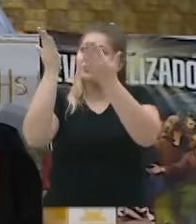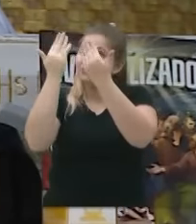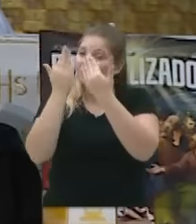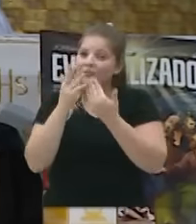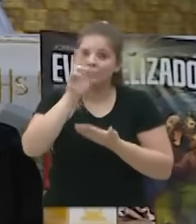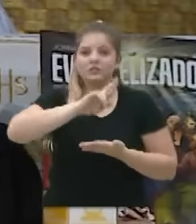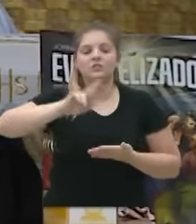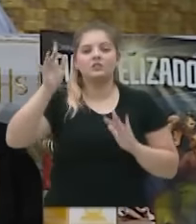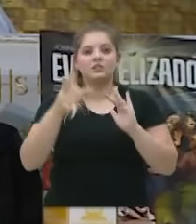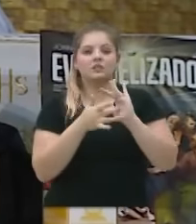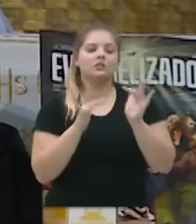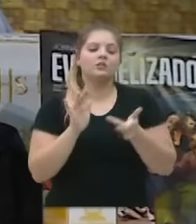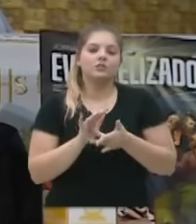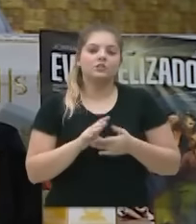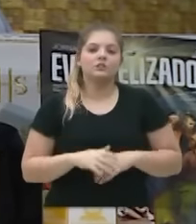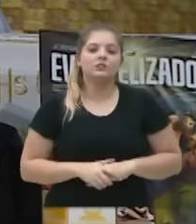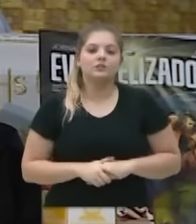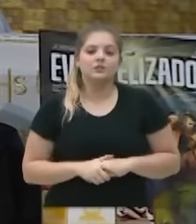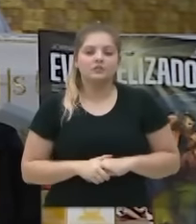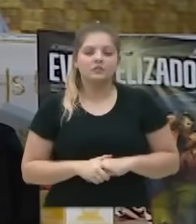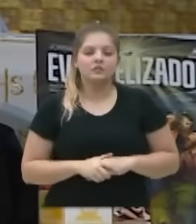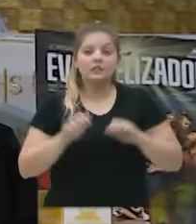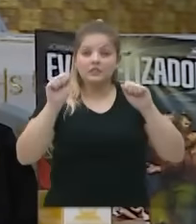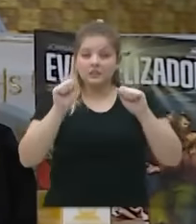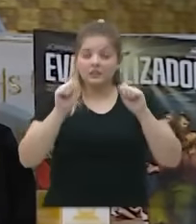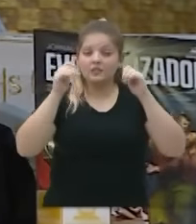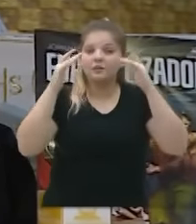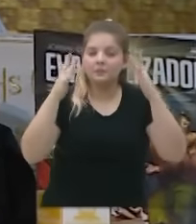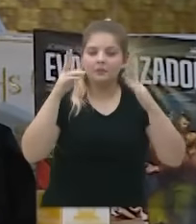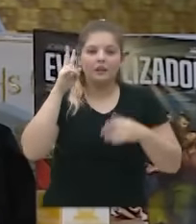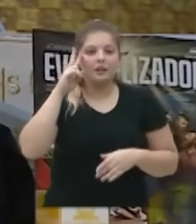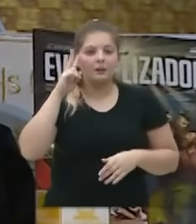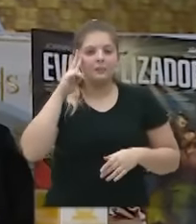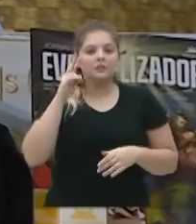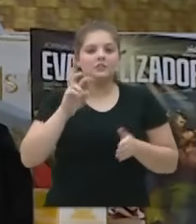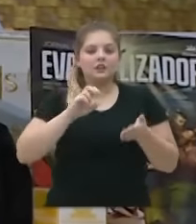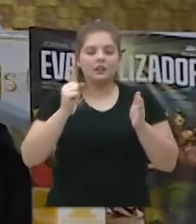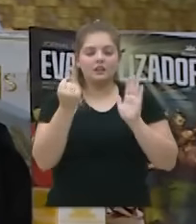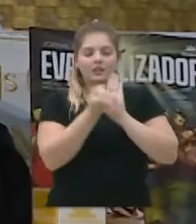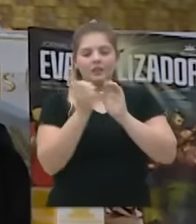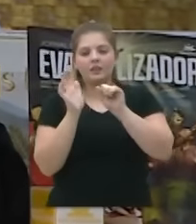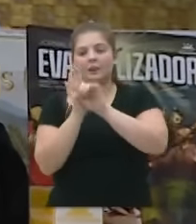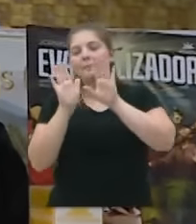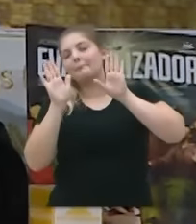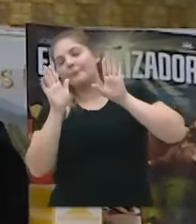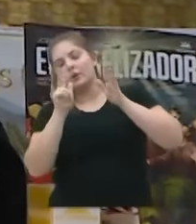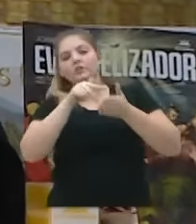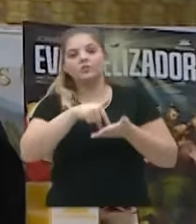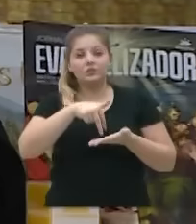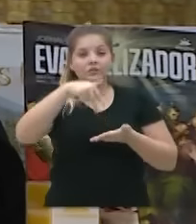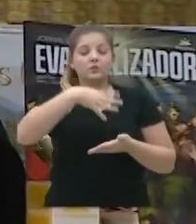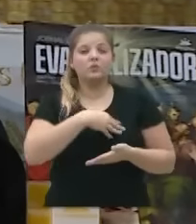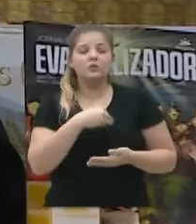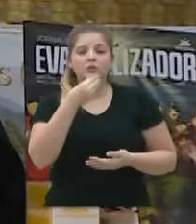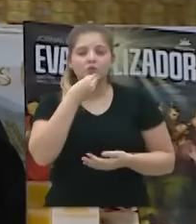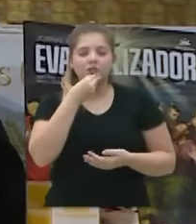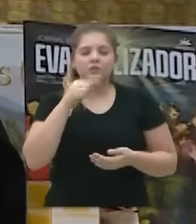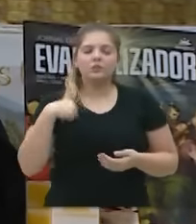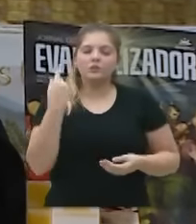ressurreição. Vinde, Senhor Jesus. Celebrando, pois, o memorial da morte e ressurreição do vosso Filho, nós